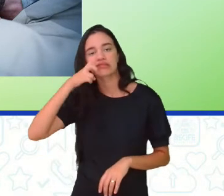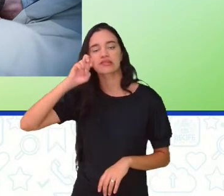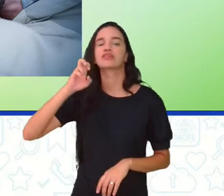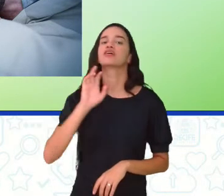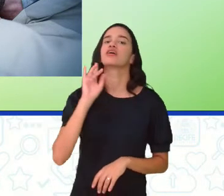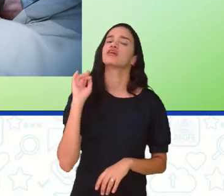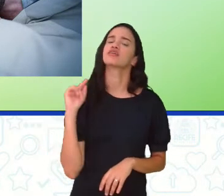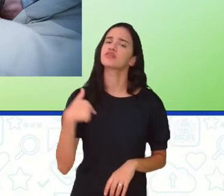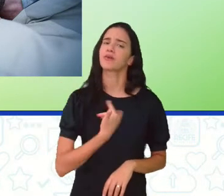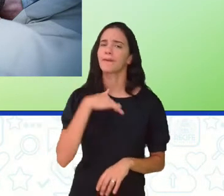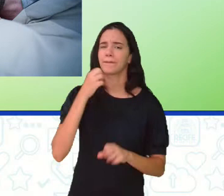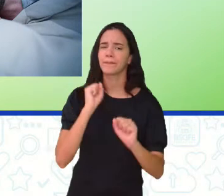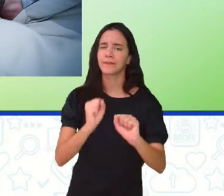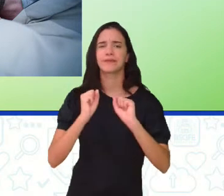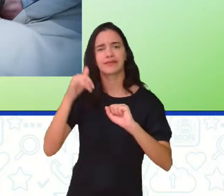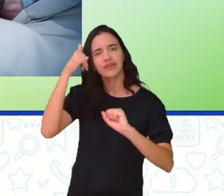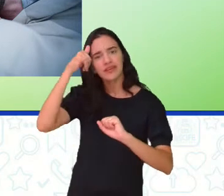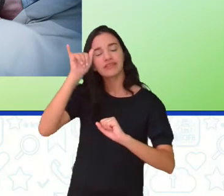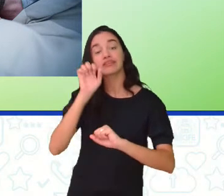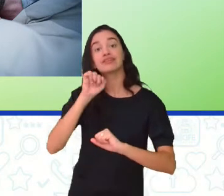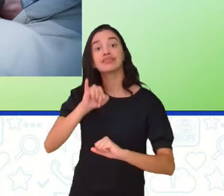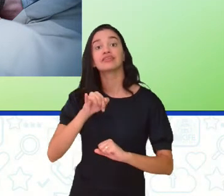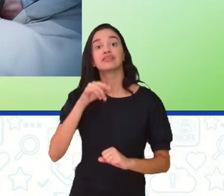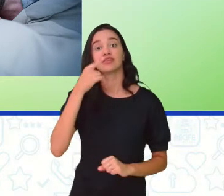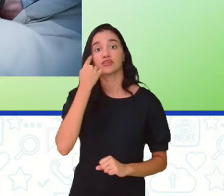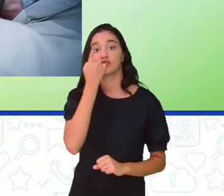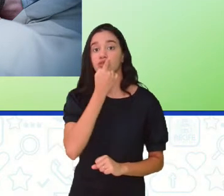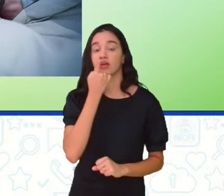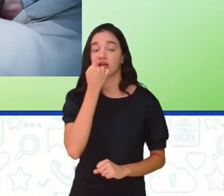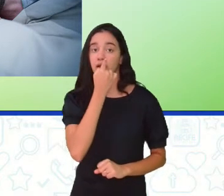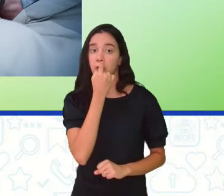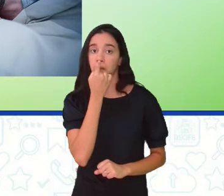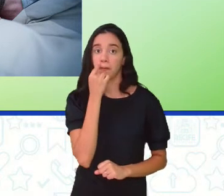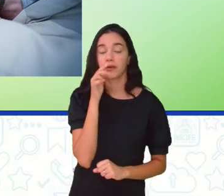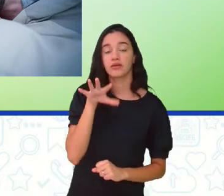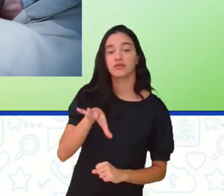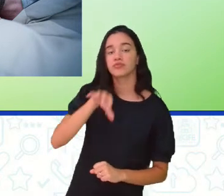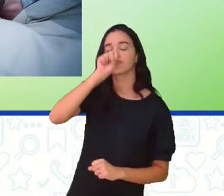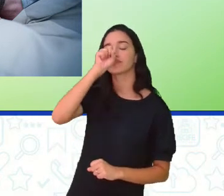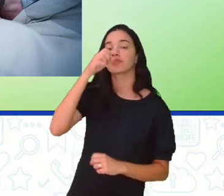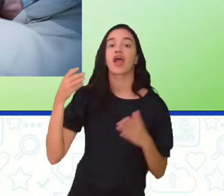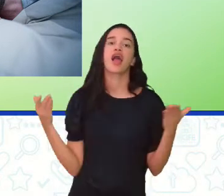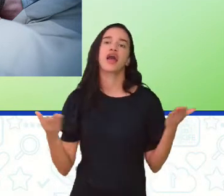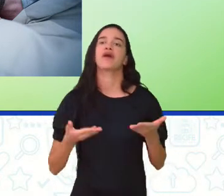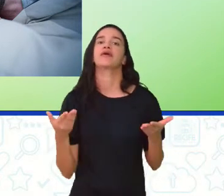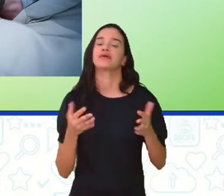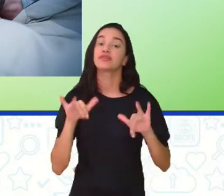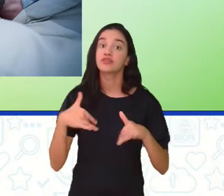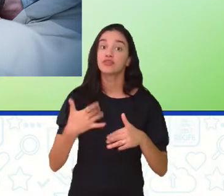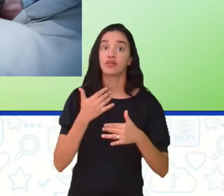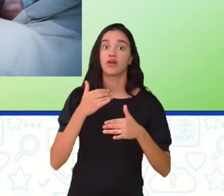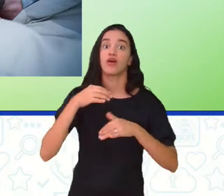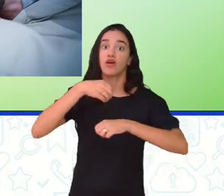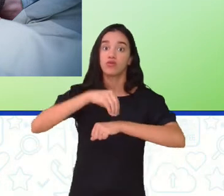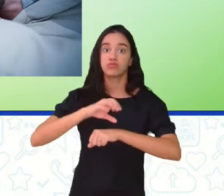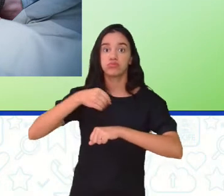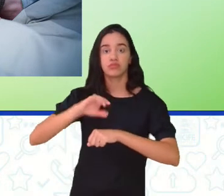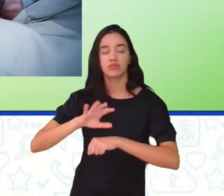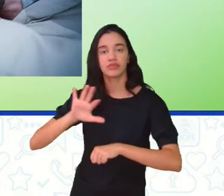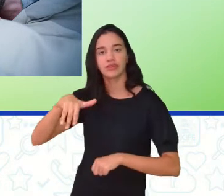gente pode evitar se a gente respirar pelo nariz. E aí vai um recadinho. Se tem alguém que está respirando pela